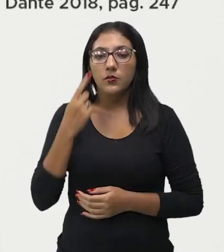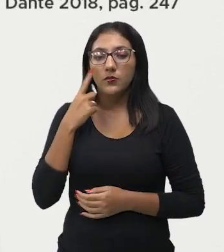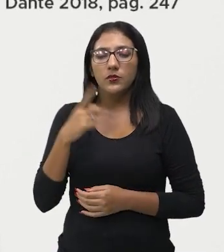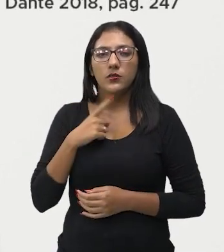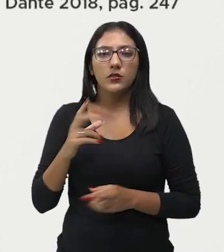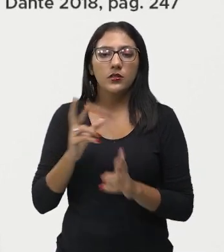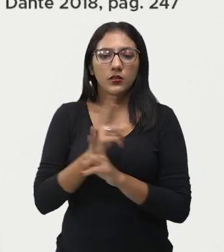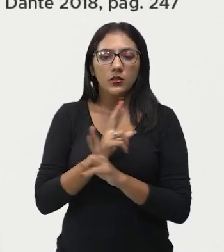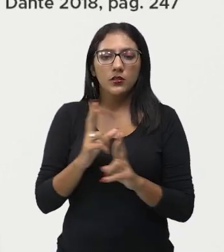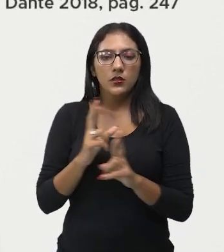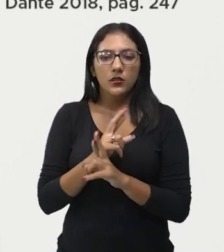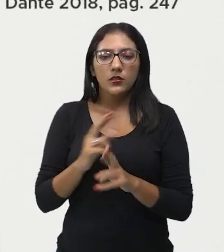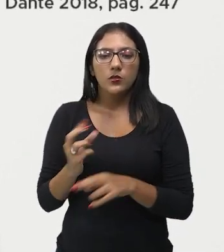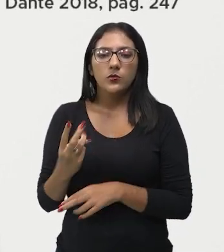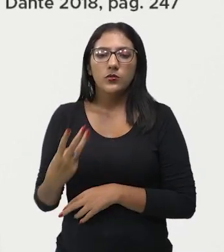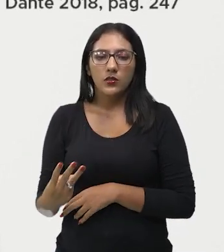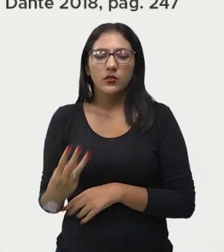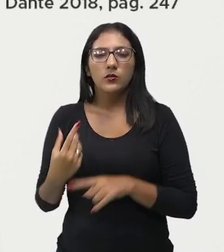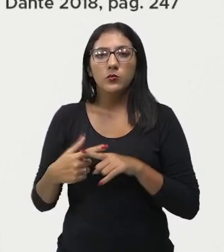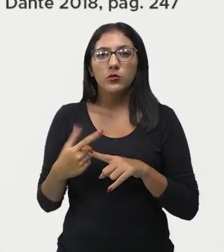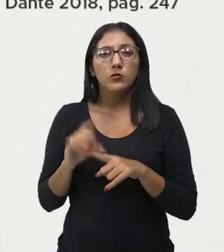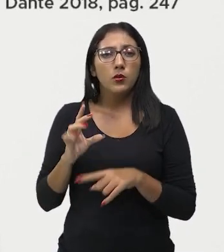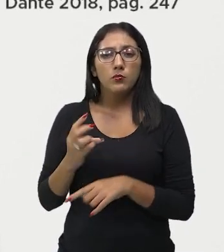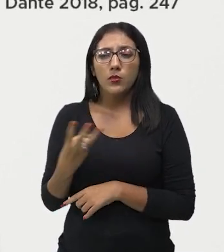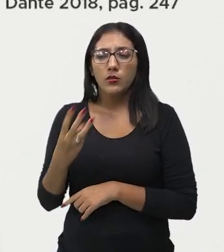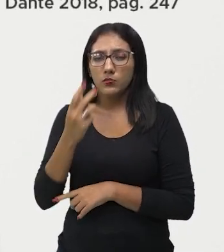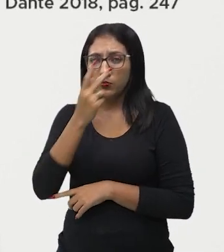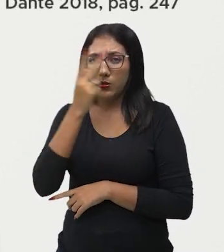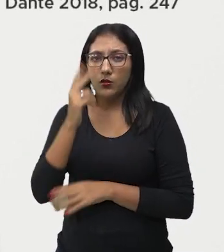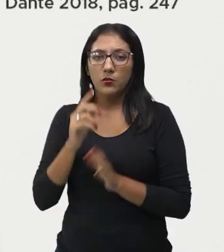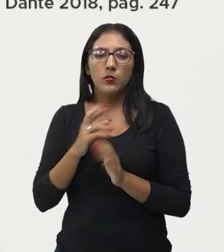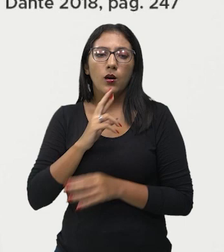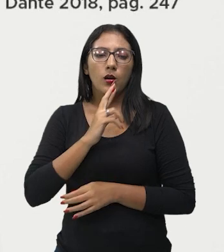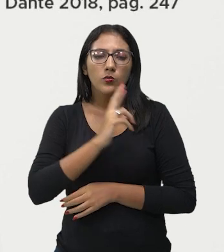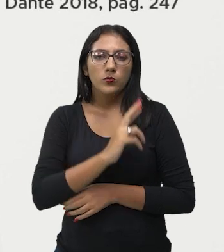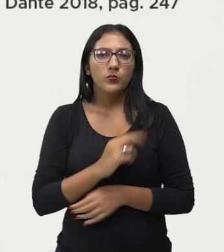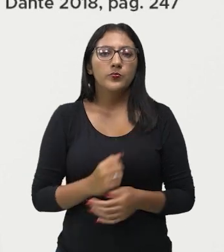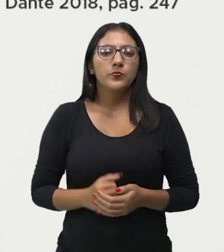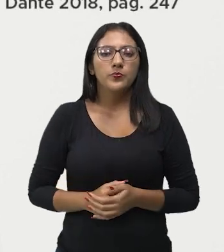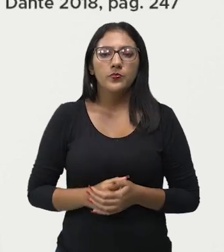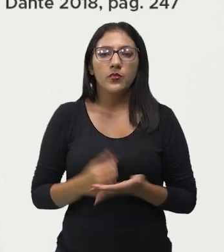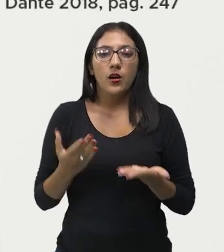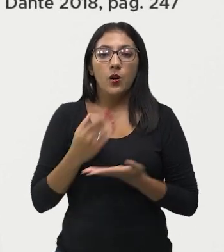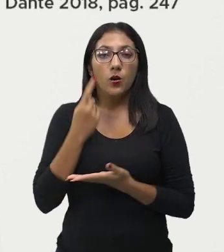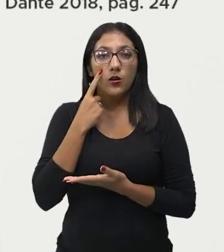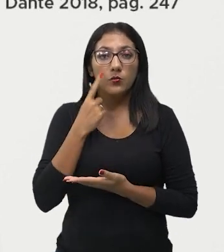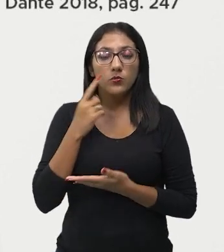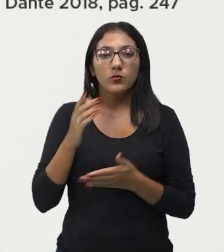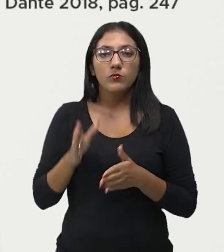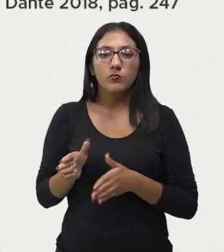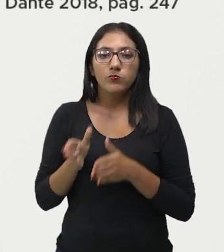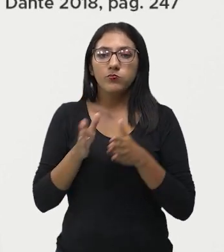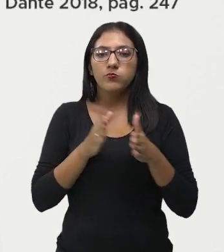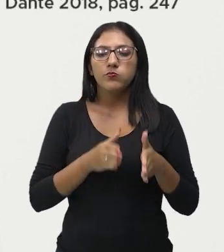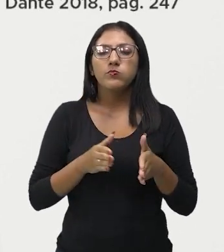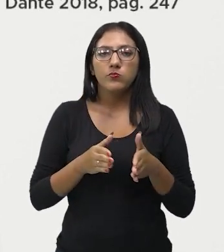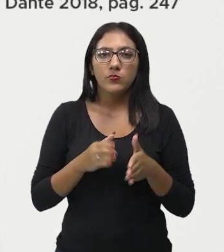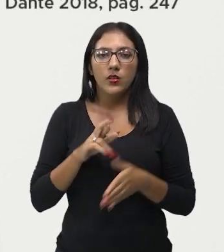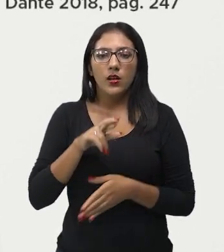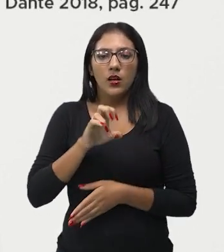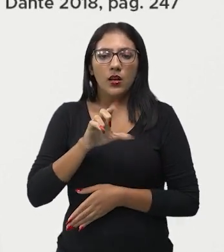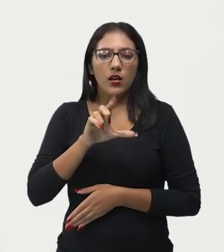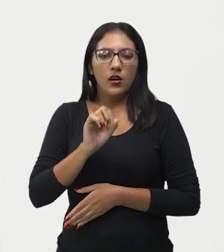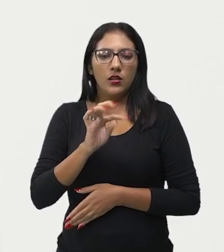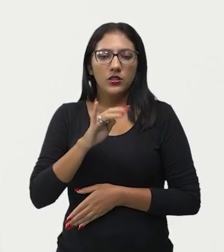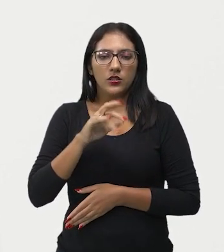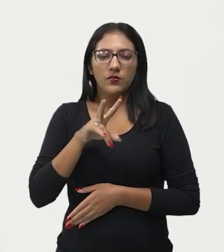é 3, porque 3 pessoas responderam tênis, beleza? Agora tem também a frequência relativa. Lembra que eu falei para você aqui